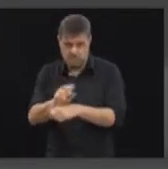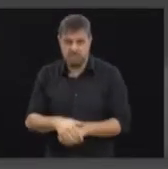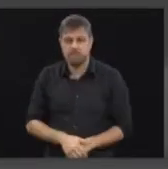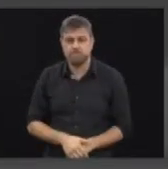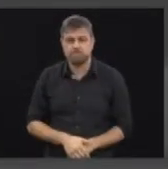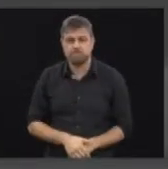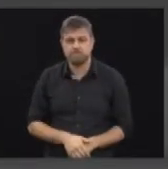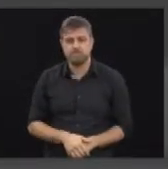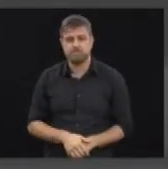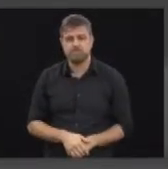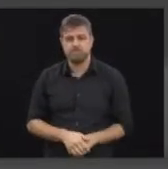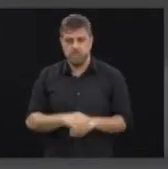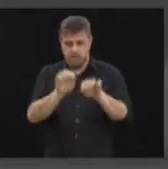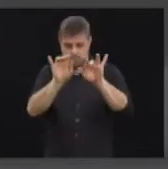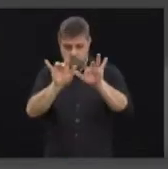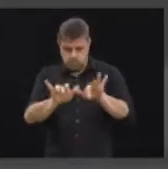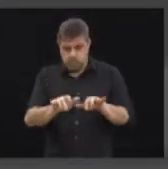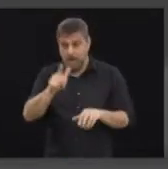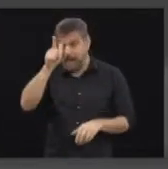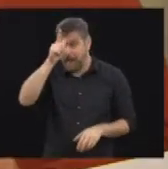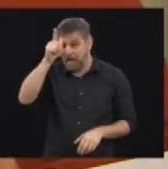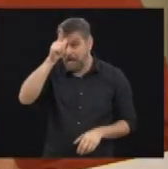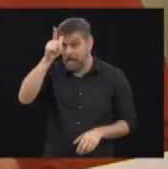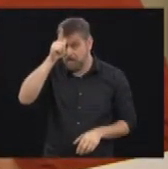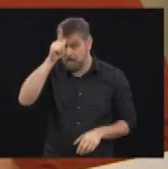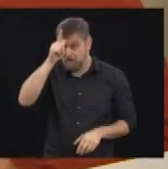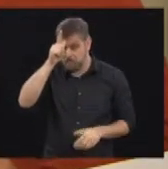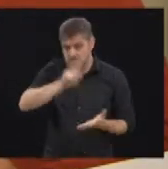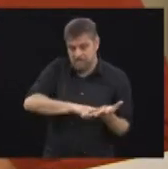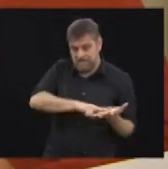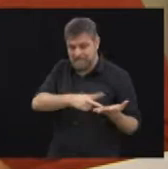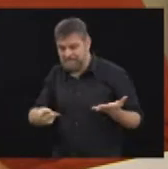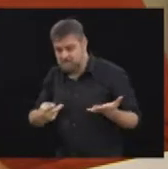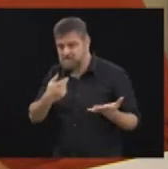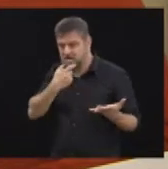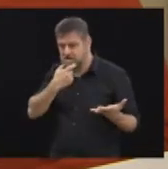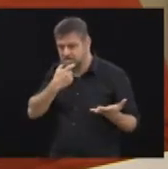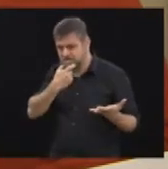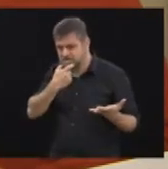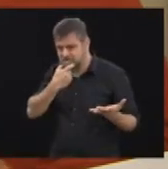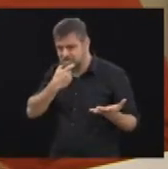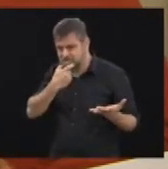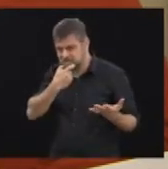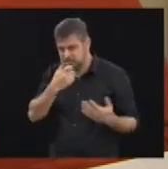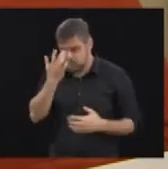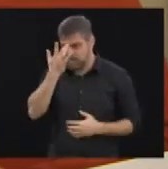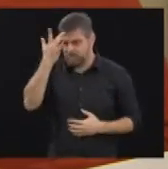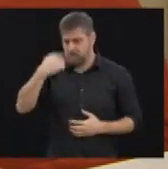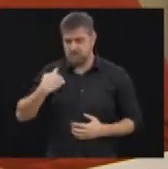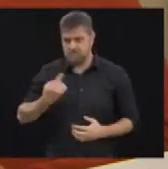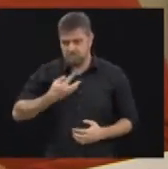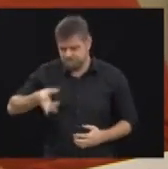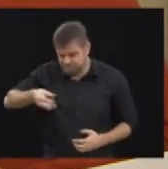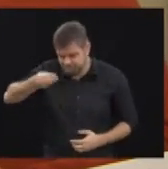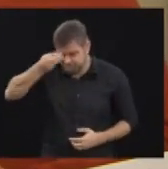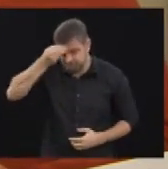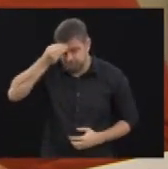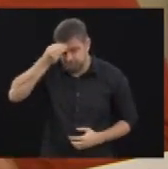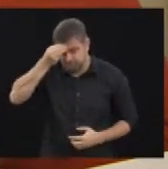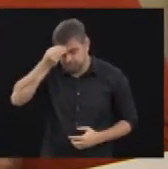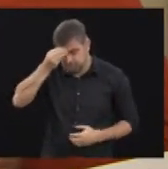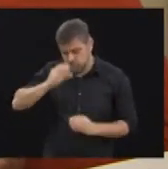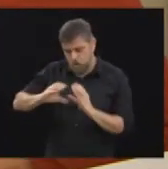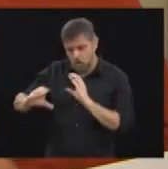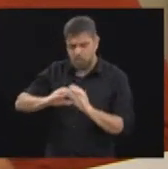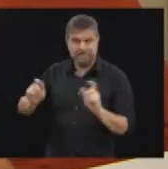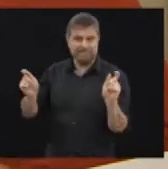ResearchGate. Ele é um site alemão, mas todo em inglês, né? Então é fácil